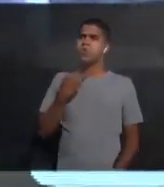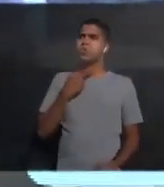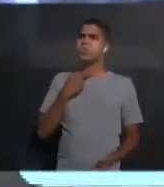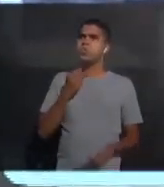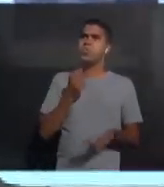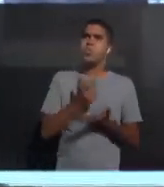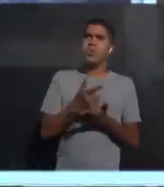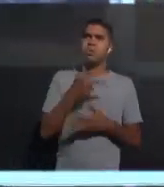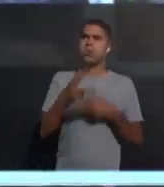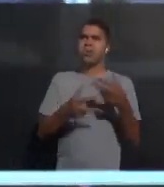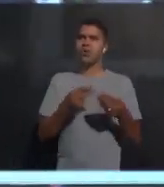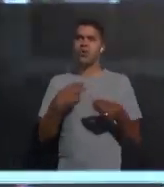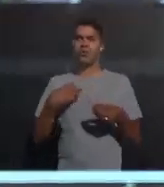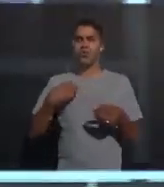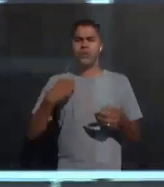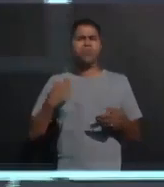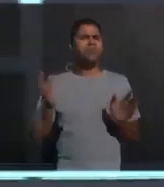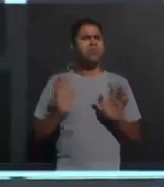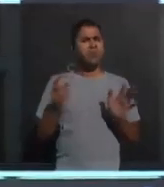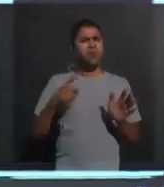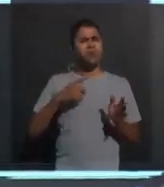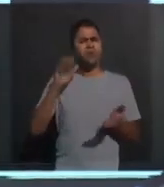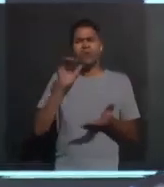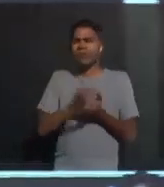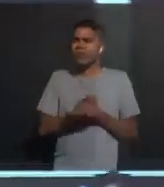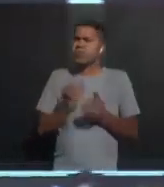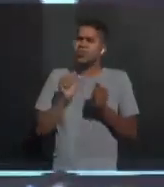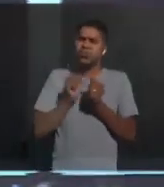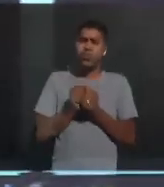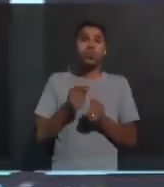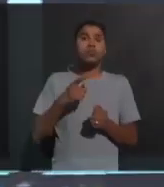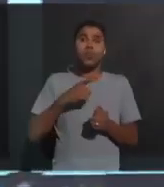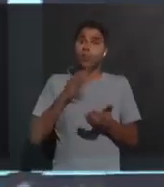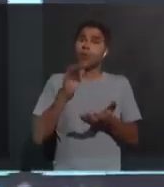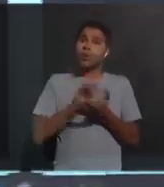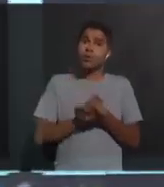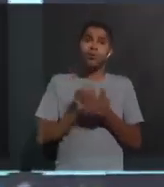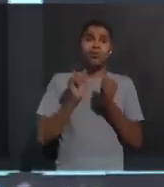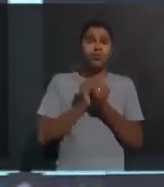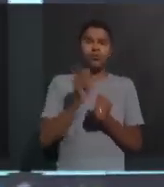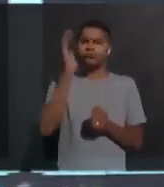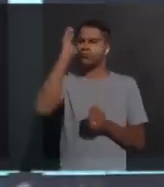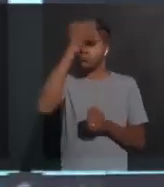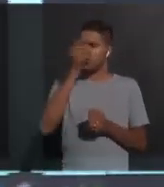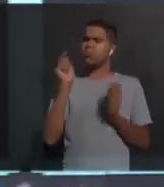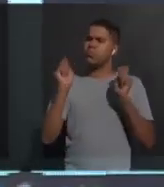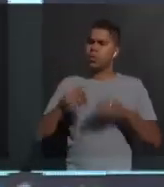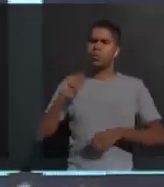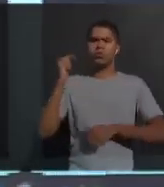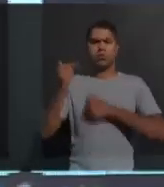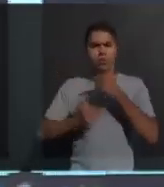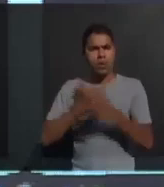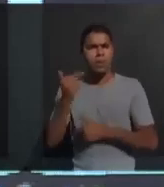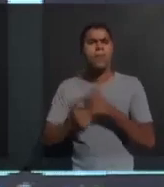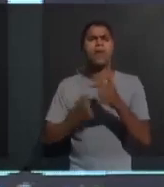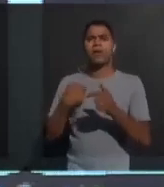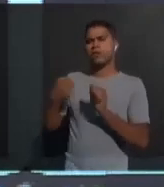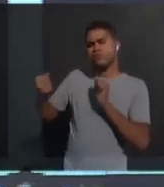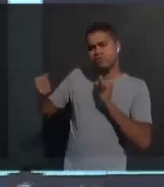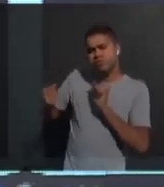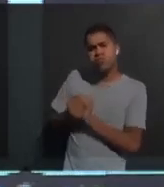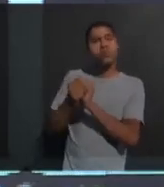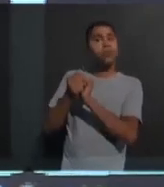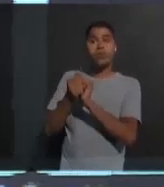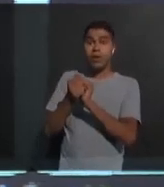presente uma blusa não tinha o meu marido comigo tem meu marido comigo a gente pode trabalhar eu tô com ele está comigo